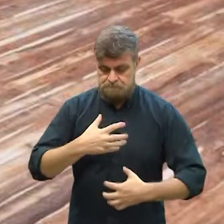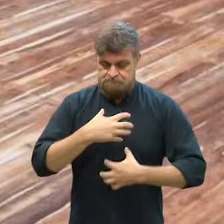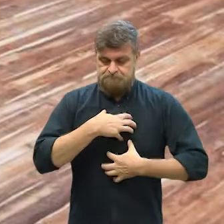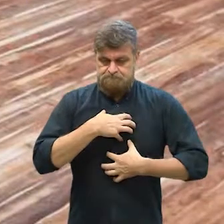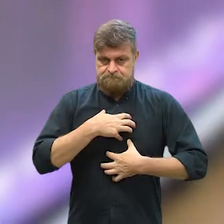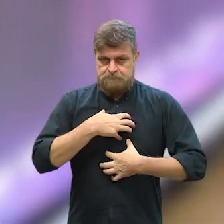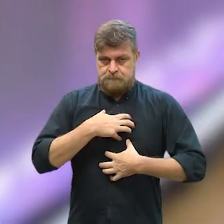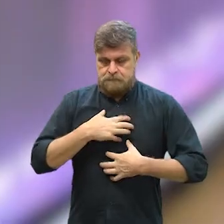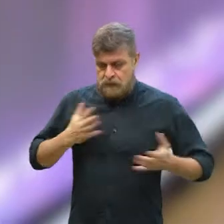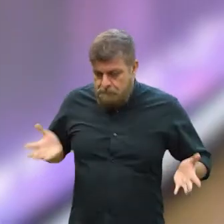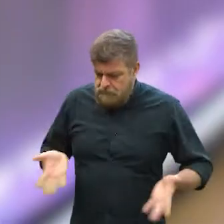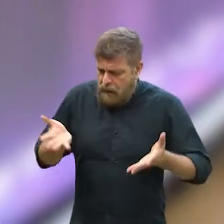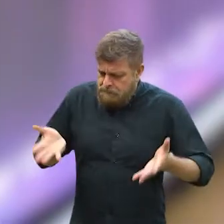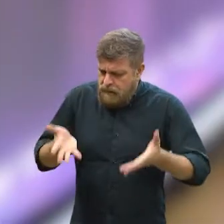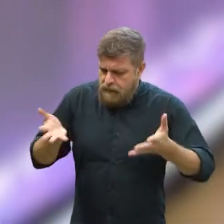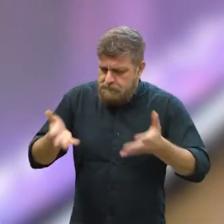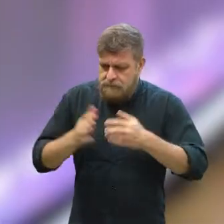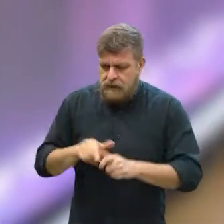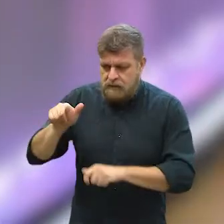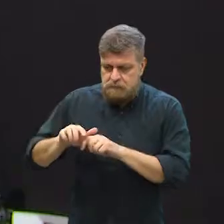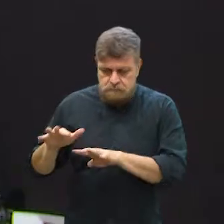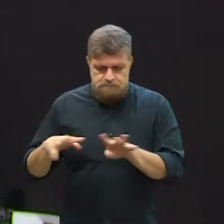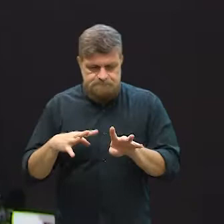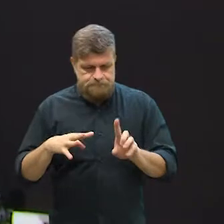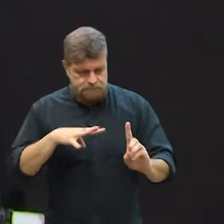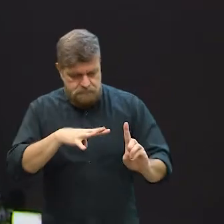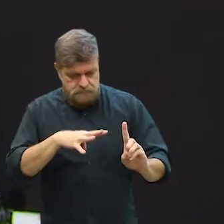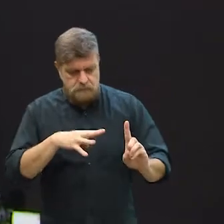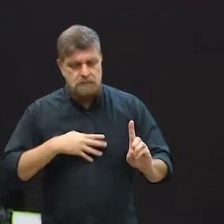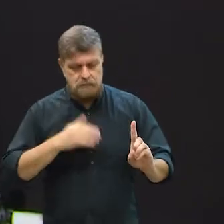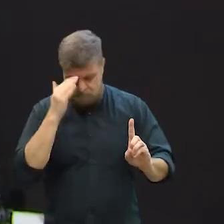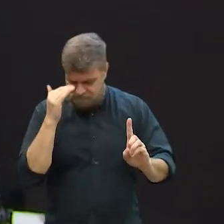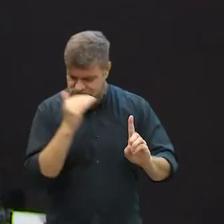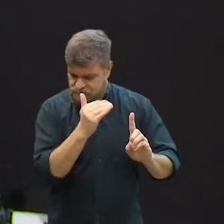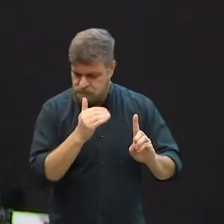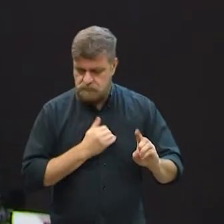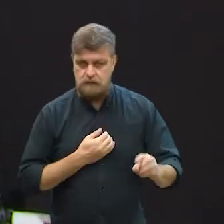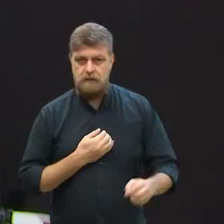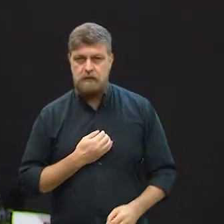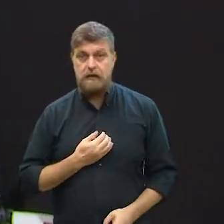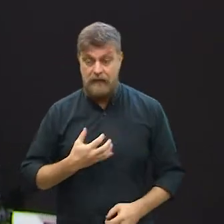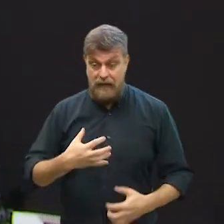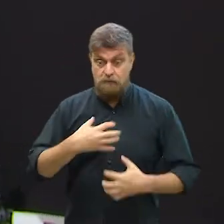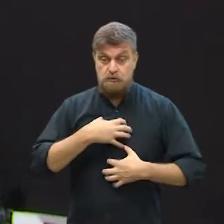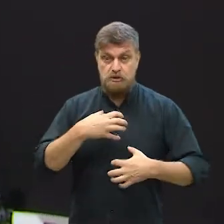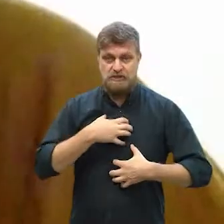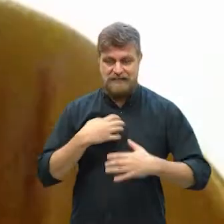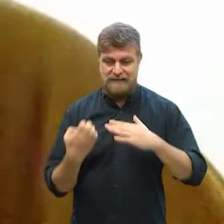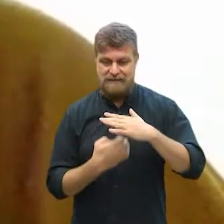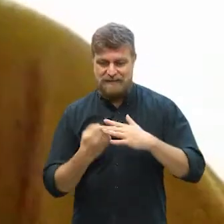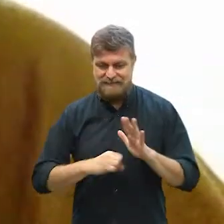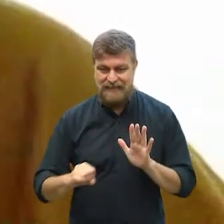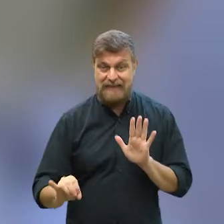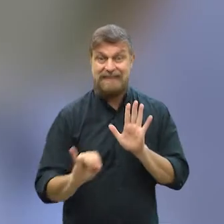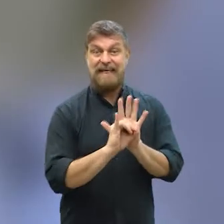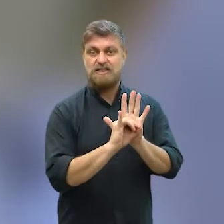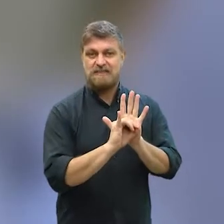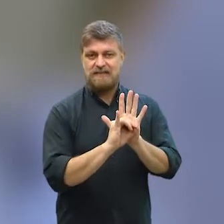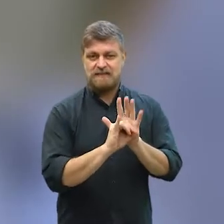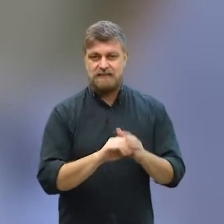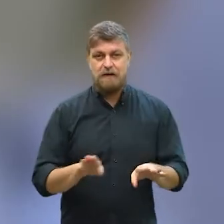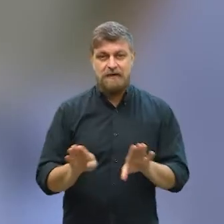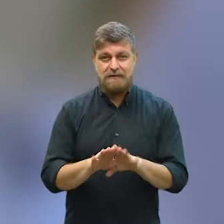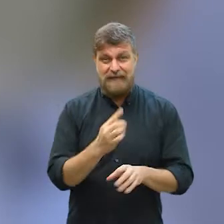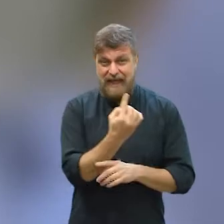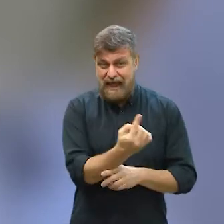inspiração, né? Para onde o time olha, né? E ele é o tom da empresa, ele é o ritmo da própria empresa, né? Mas o